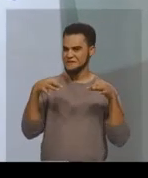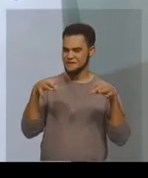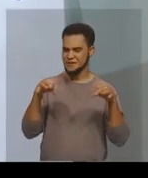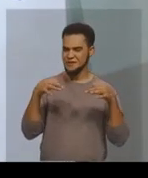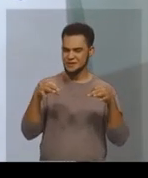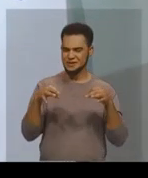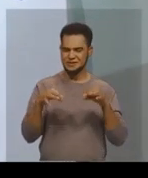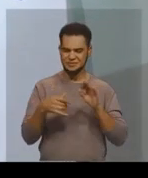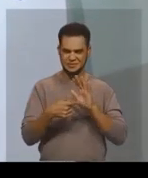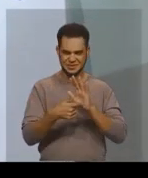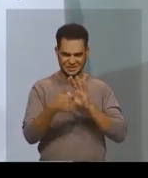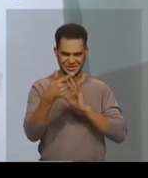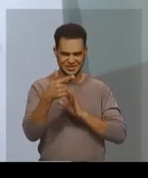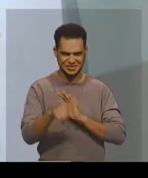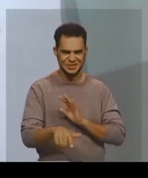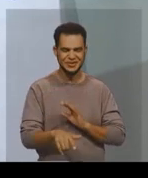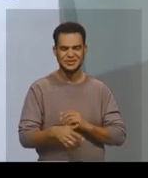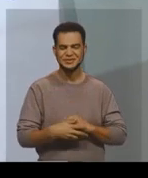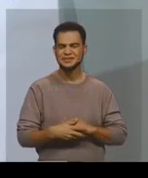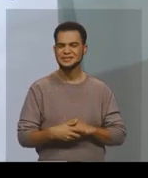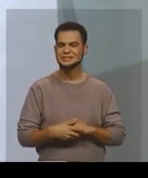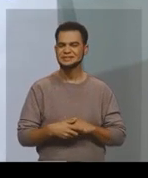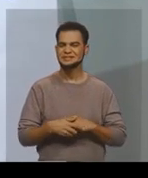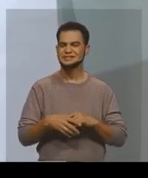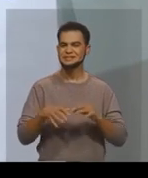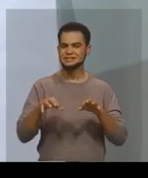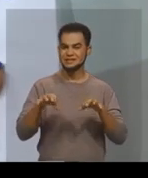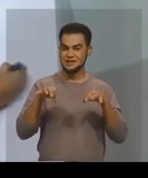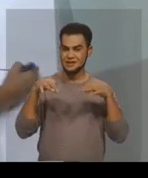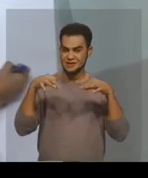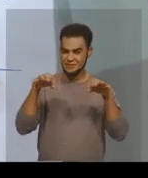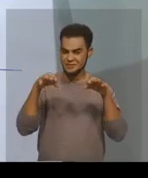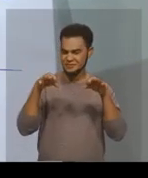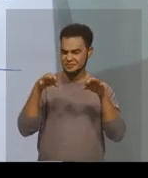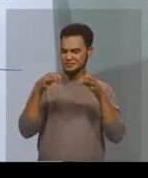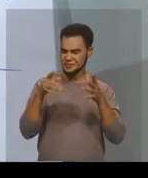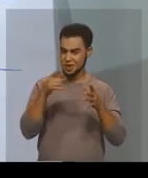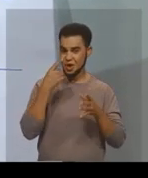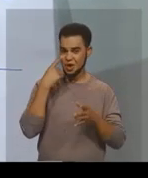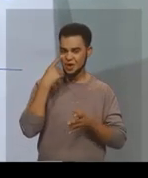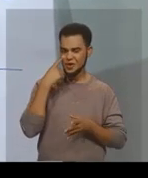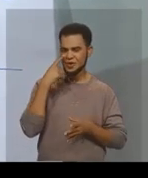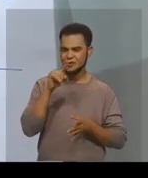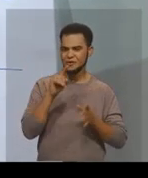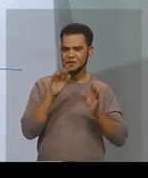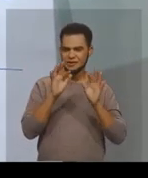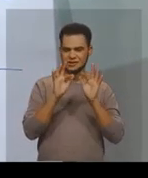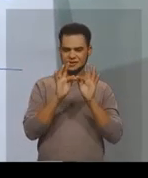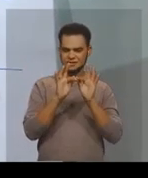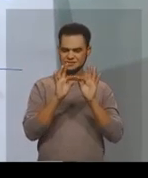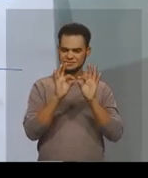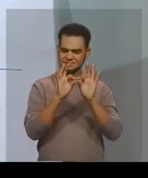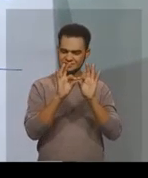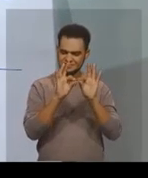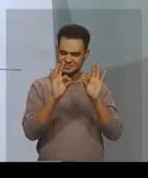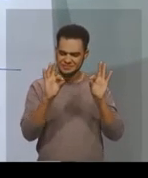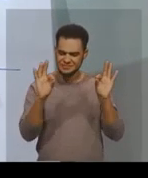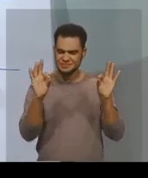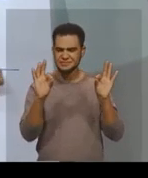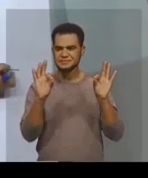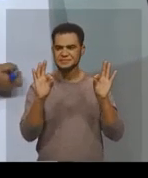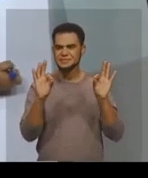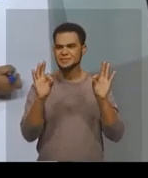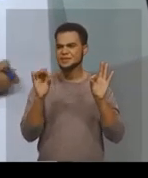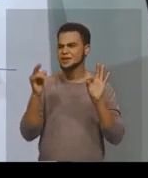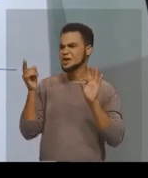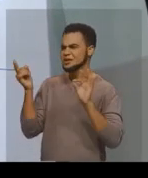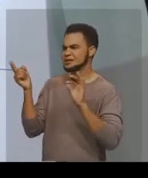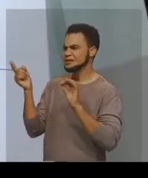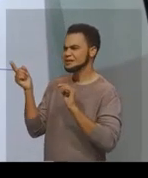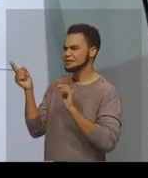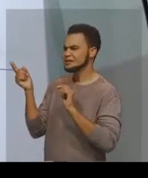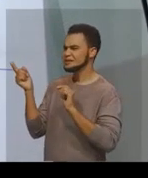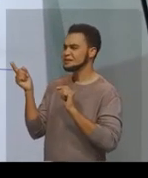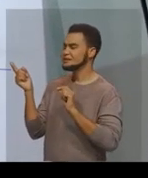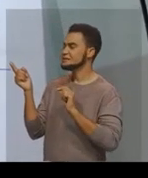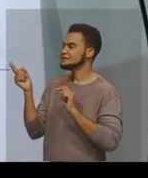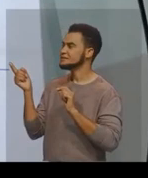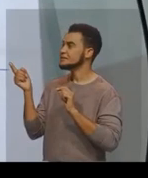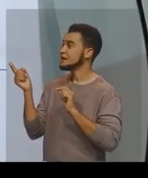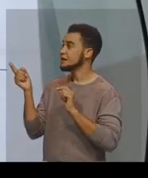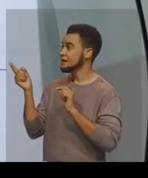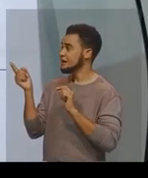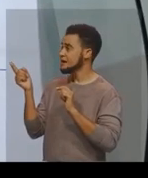precisar dela. O ângulo reto, né, ele vai formar, né, ele tem a